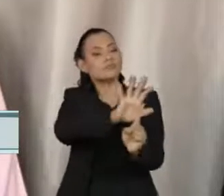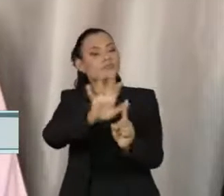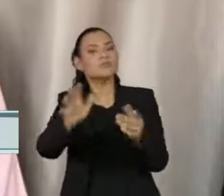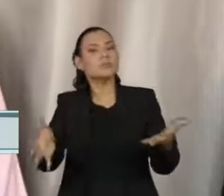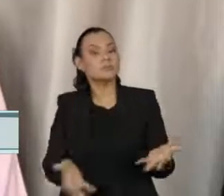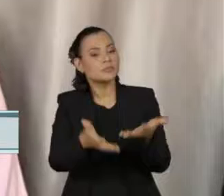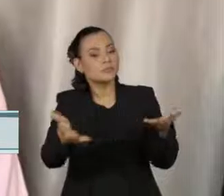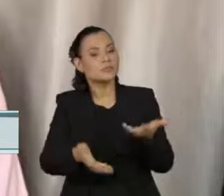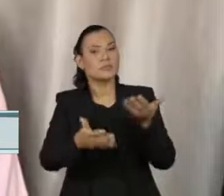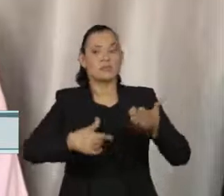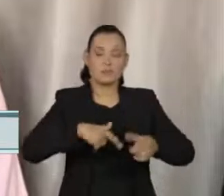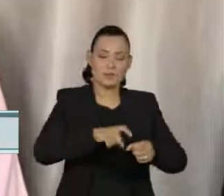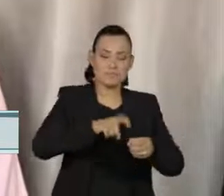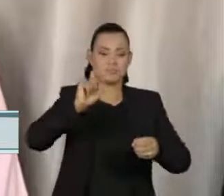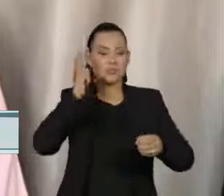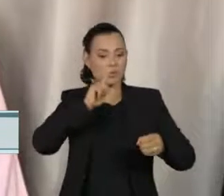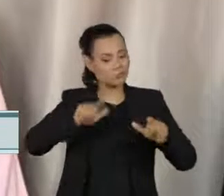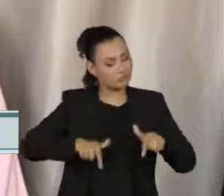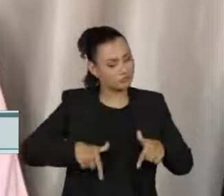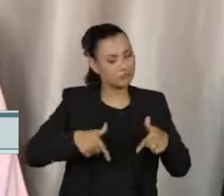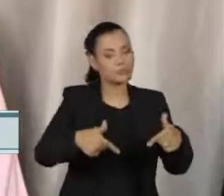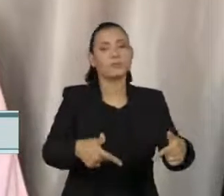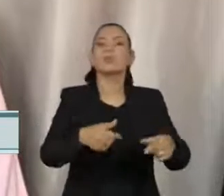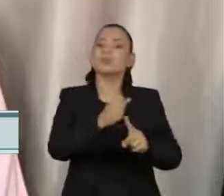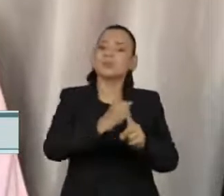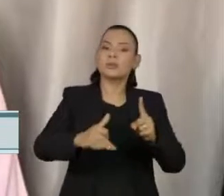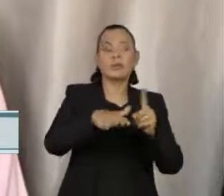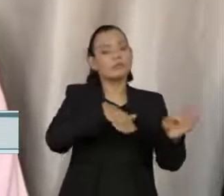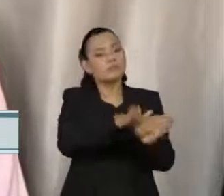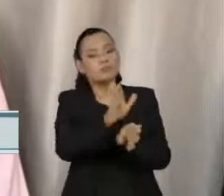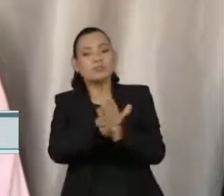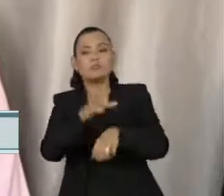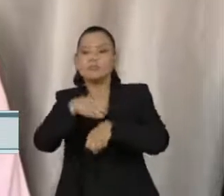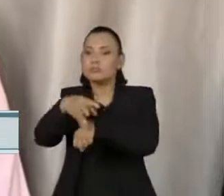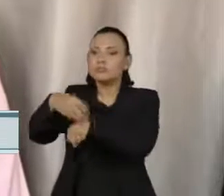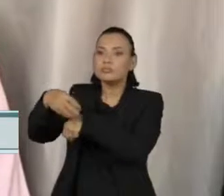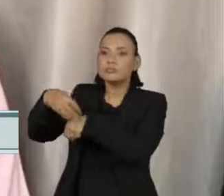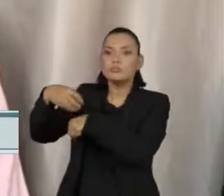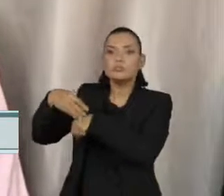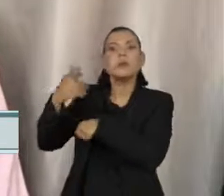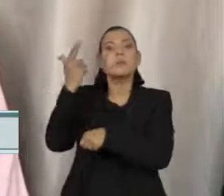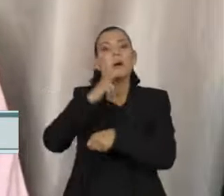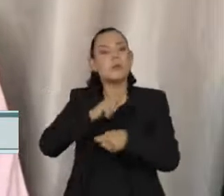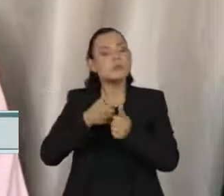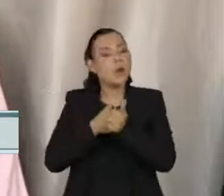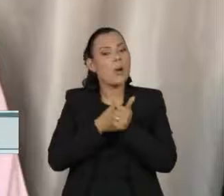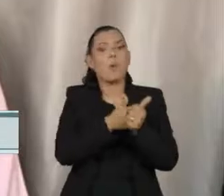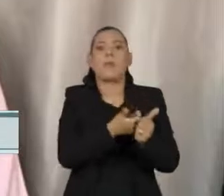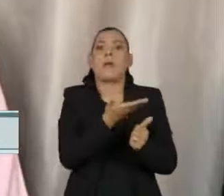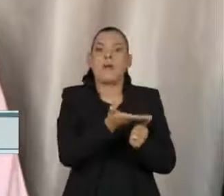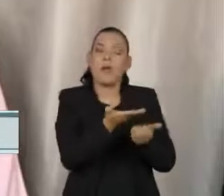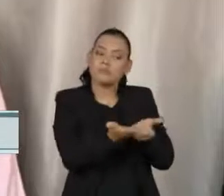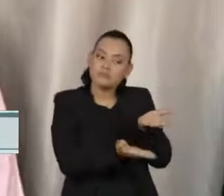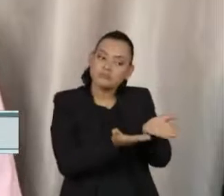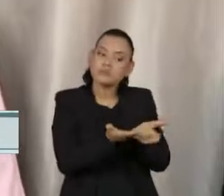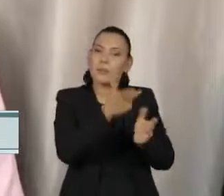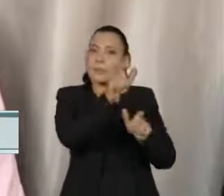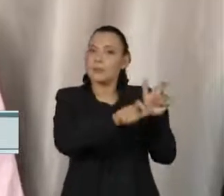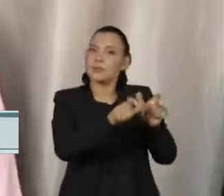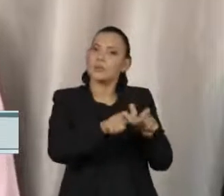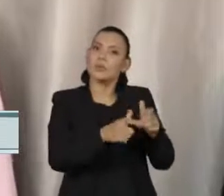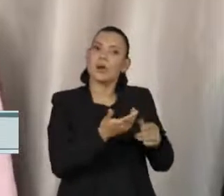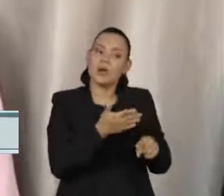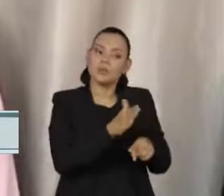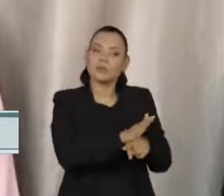de reabilitação, de informar a sociedade, de fazer o acompanhamento, o suporte